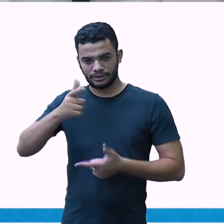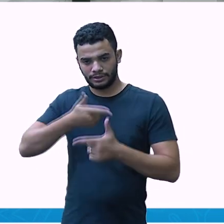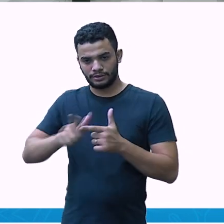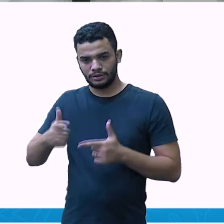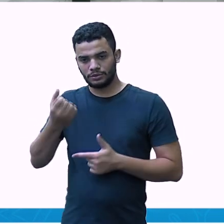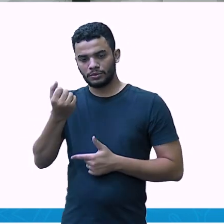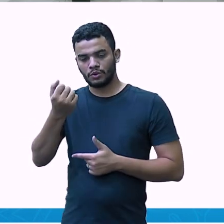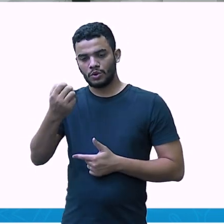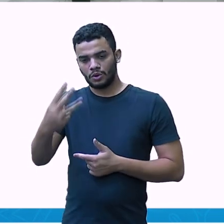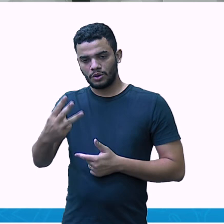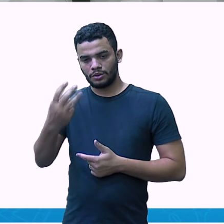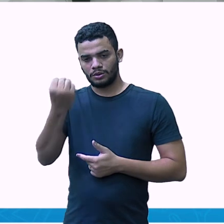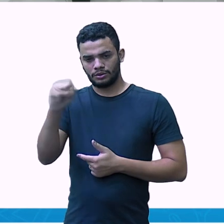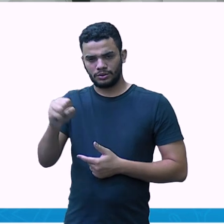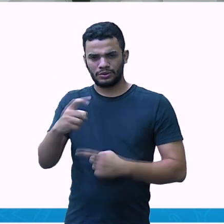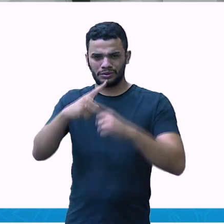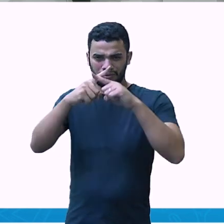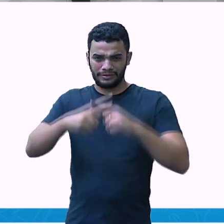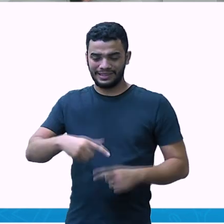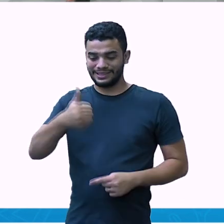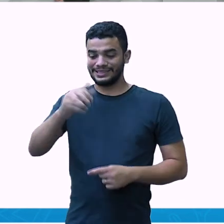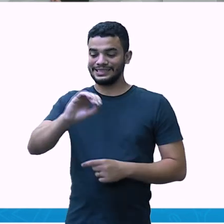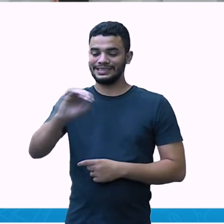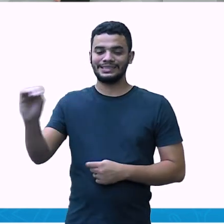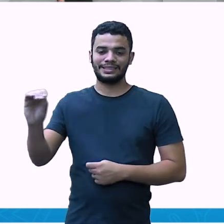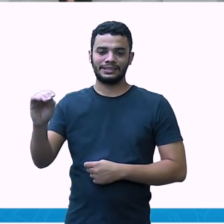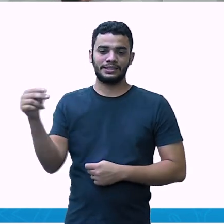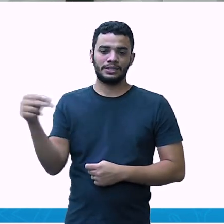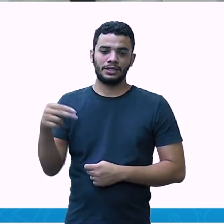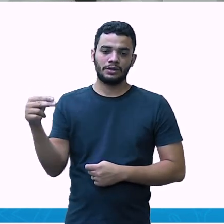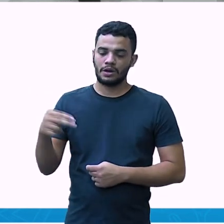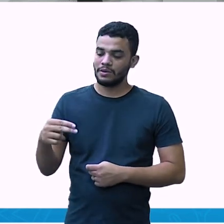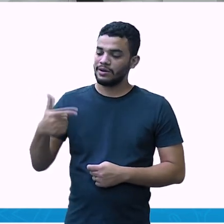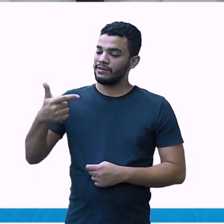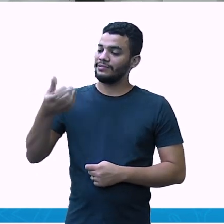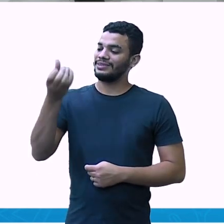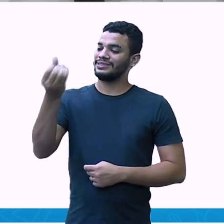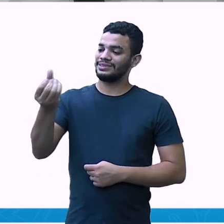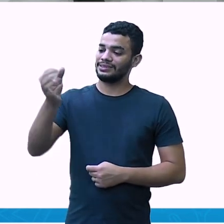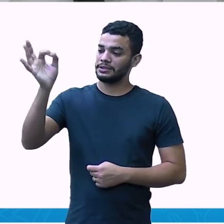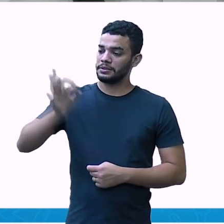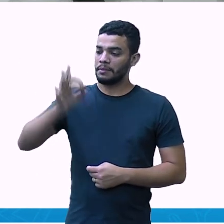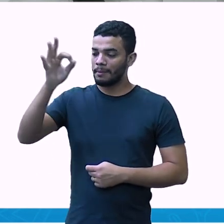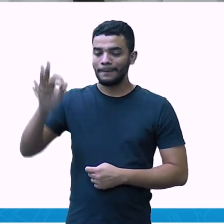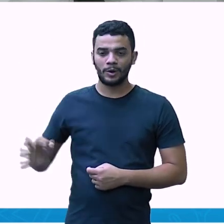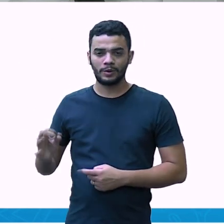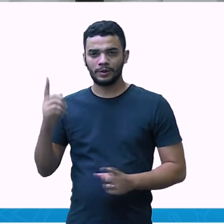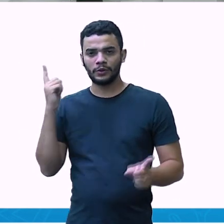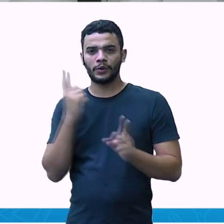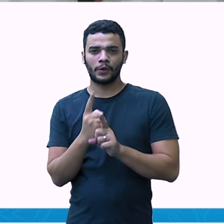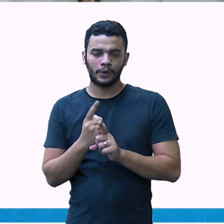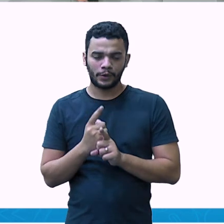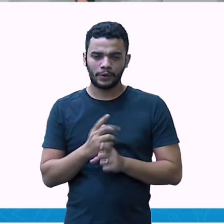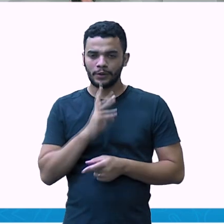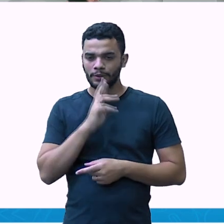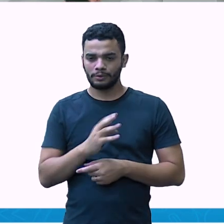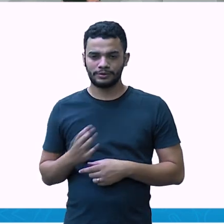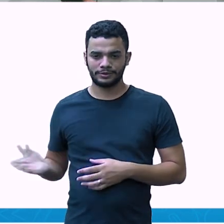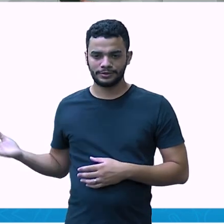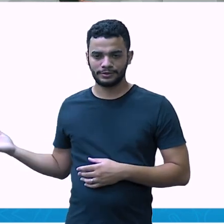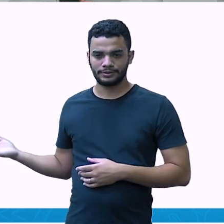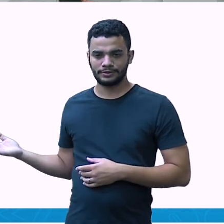que é 38, vezes 100. Ou seja, 26